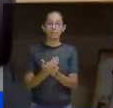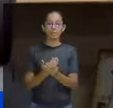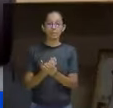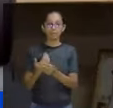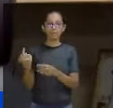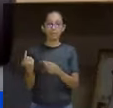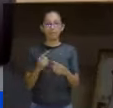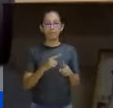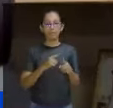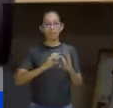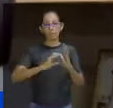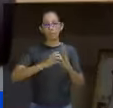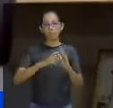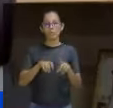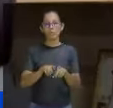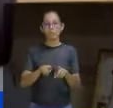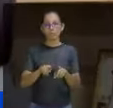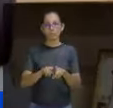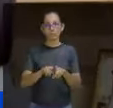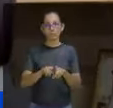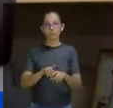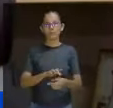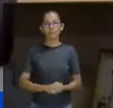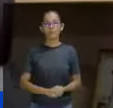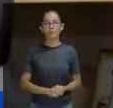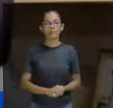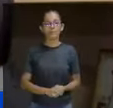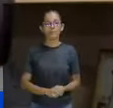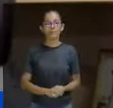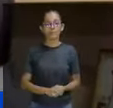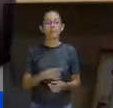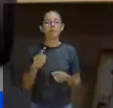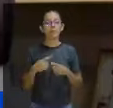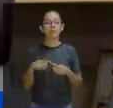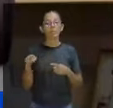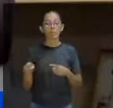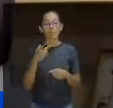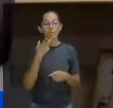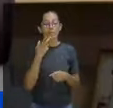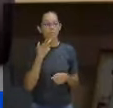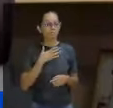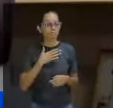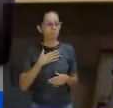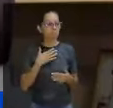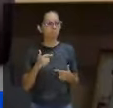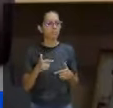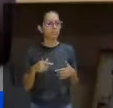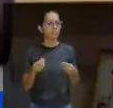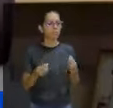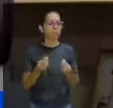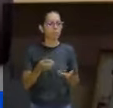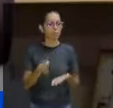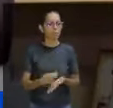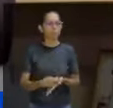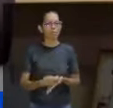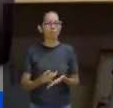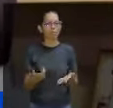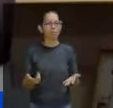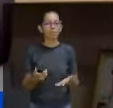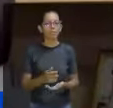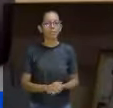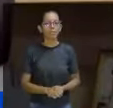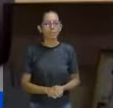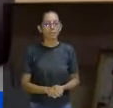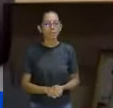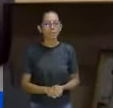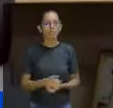vínculo de emprego desse ano de 2022. E foi nesse momento que o partido, então, começou a ter algum